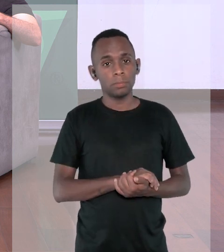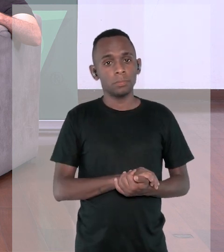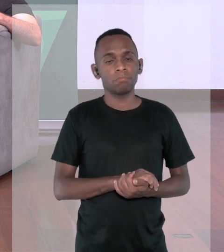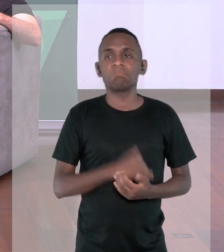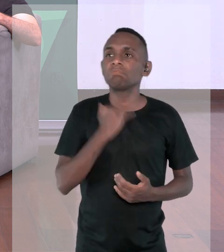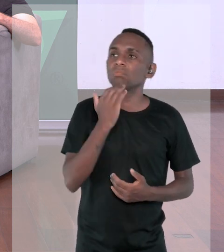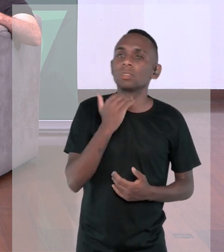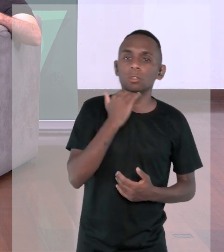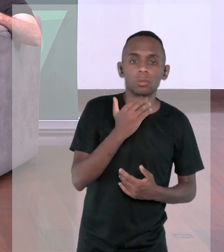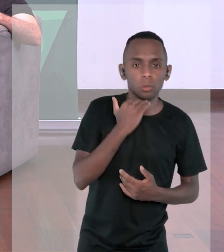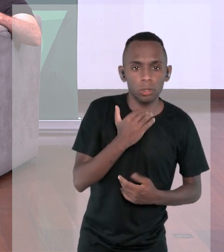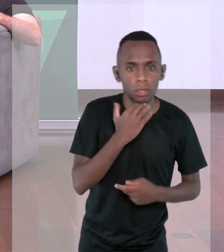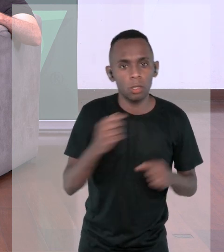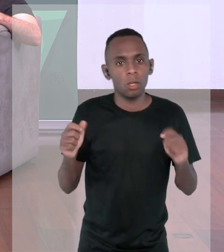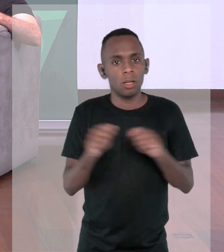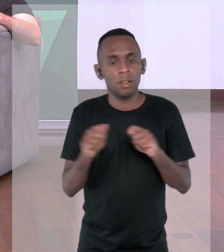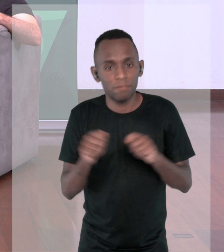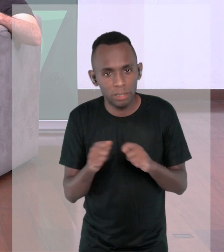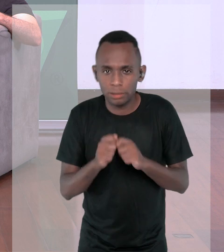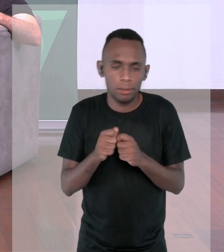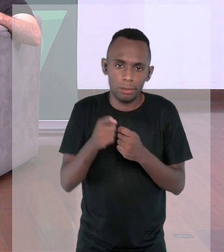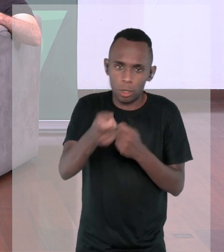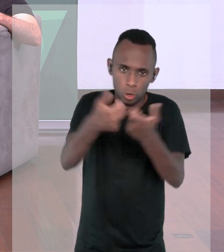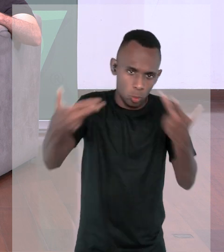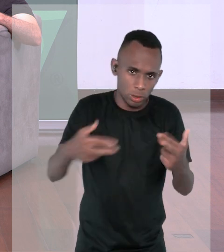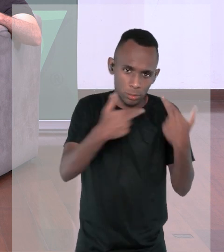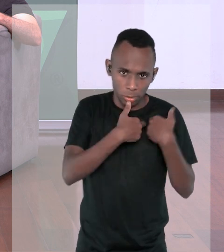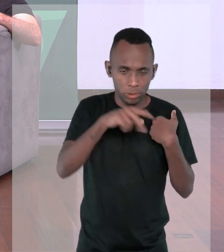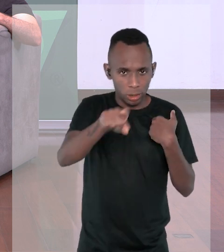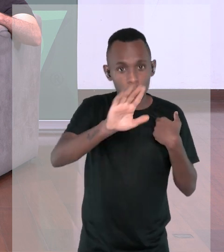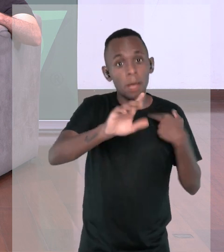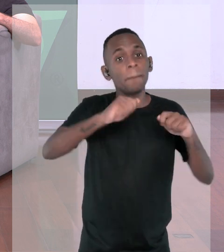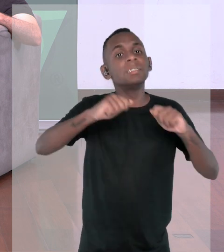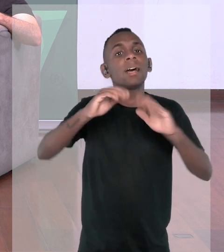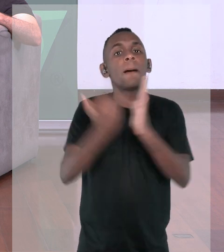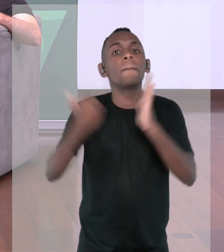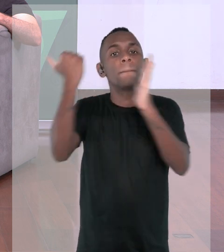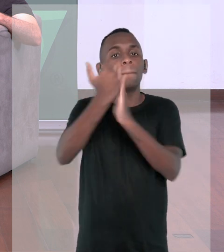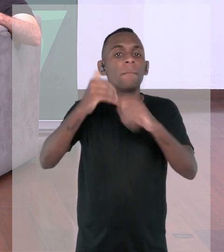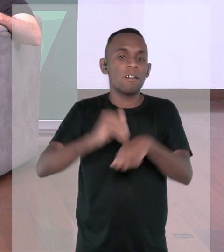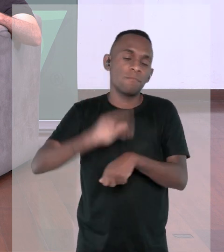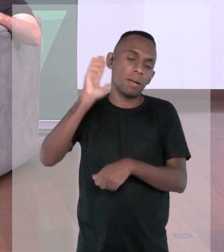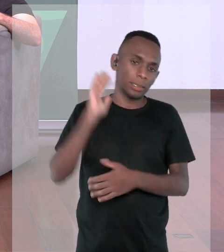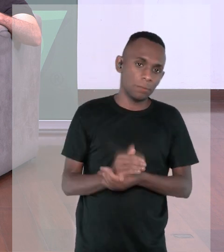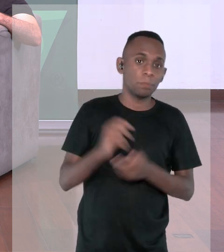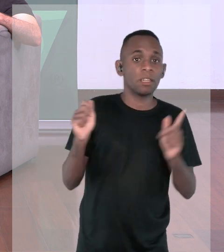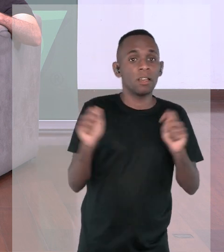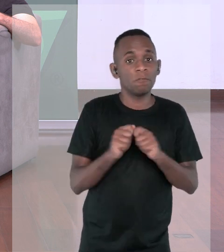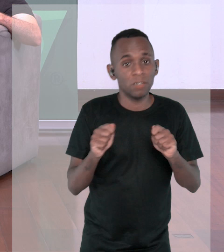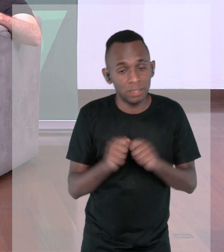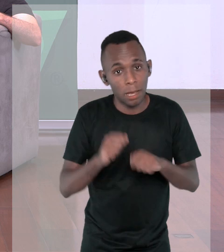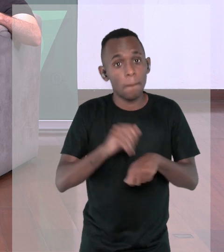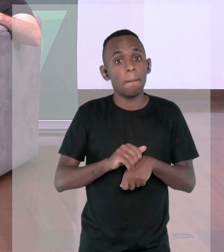não basta só fazer o que lhe cabe, tem que fazer um pouco mais. Tem que fazer um